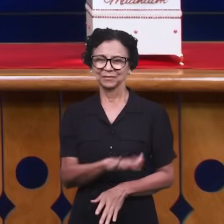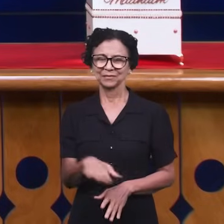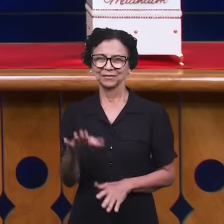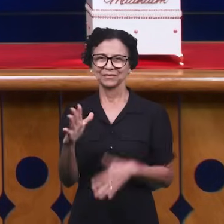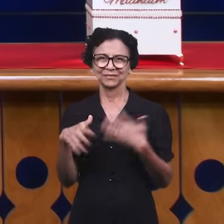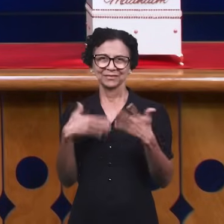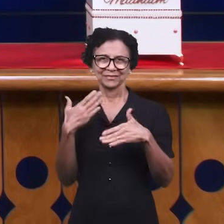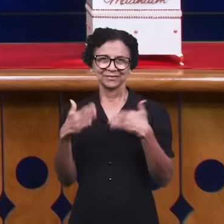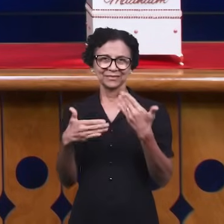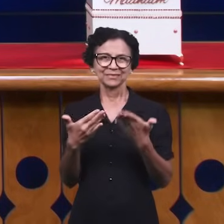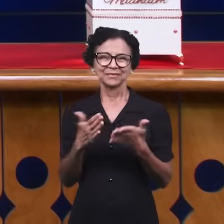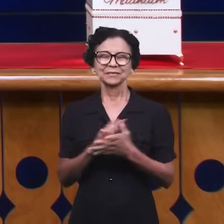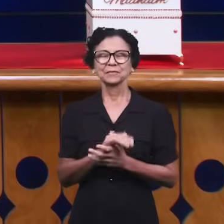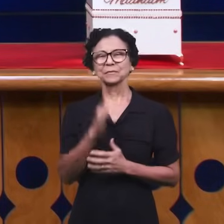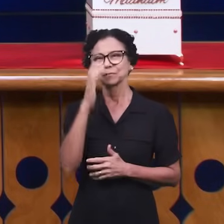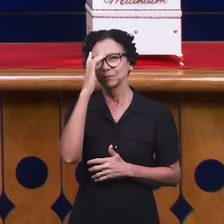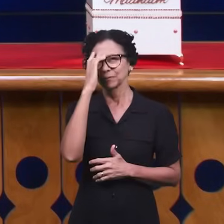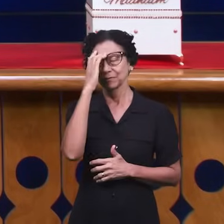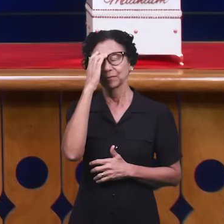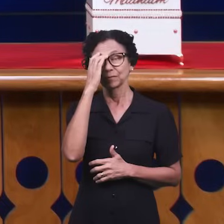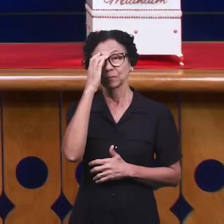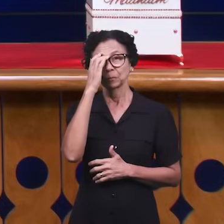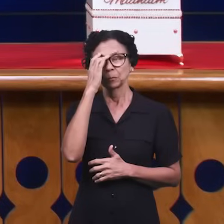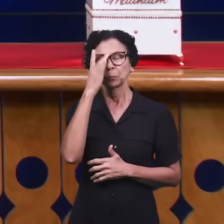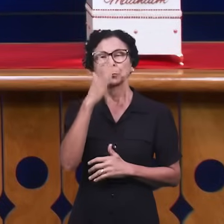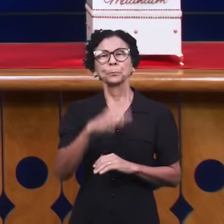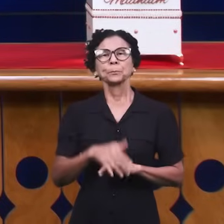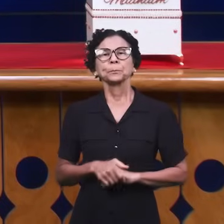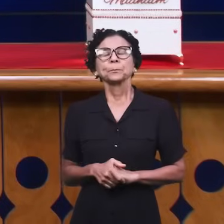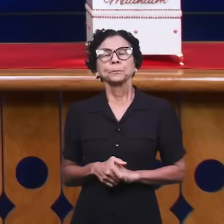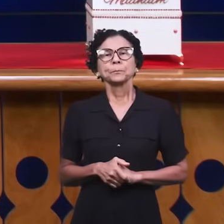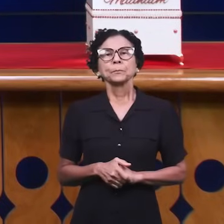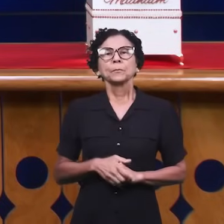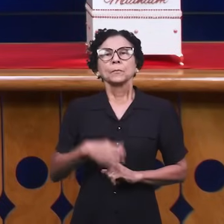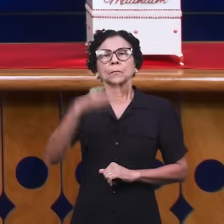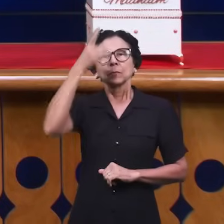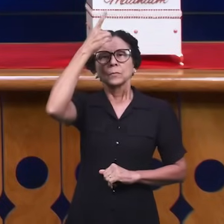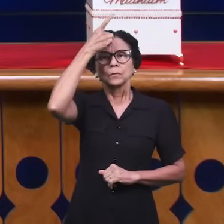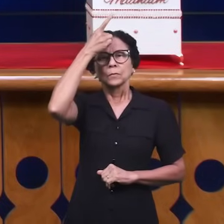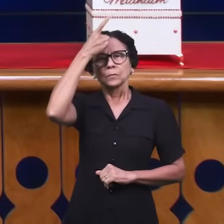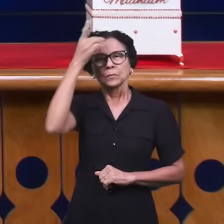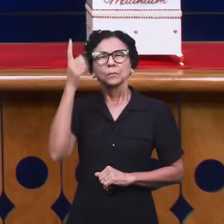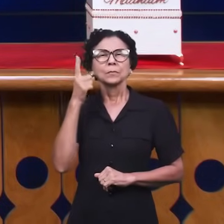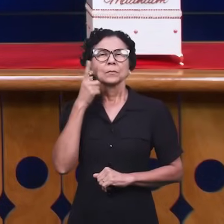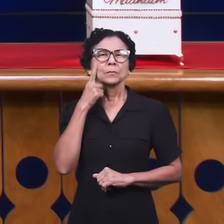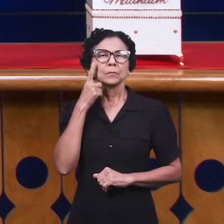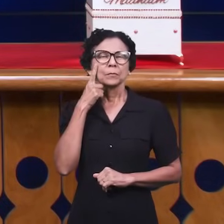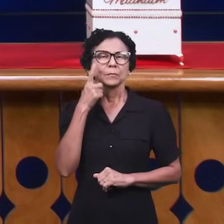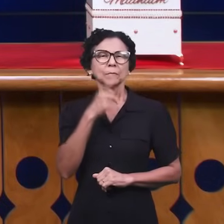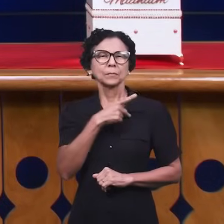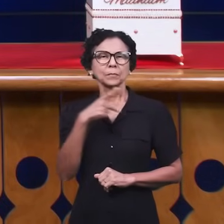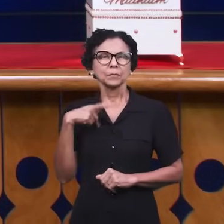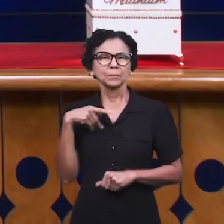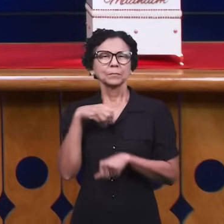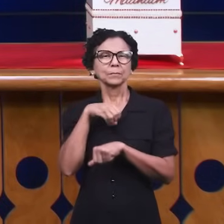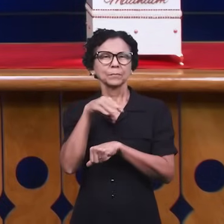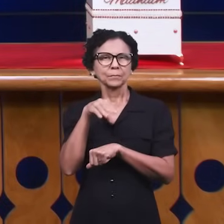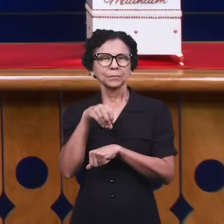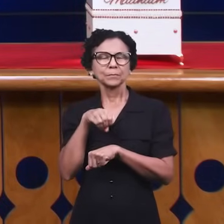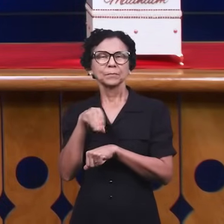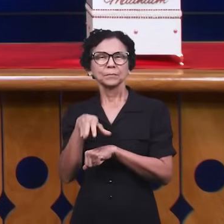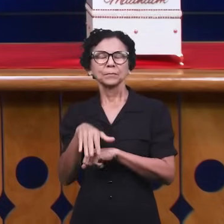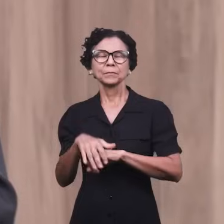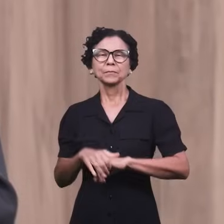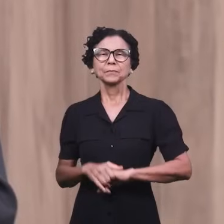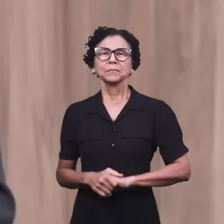ouvindo os dons espirituais também, mas o pastor vai estar transmitindo aquilo que o Senhor tem para falar às